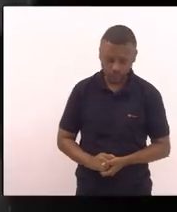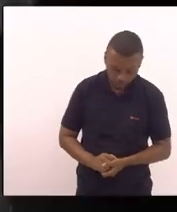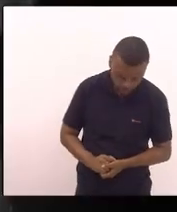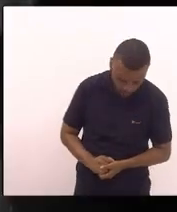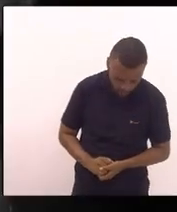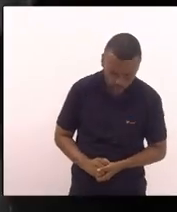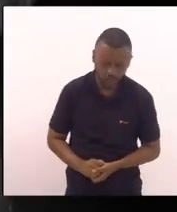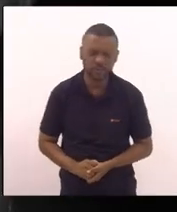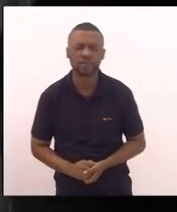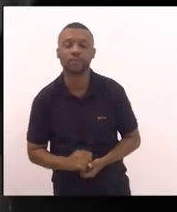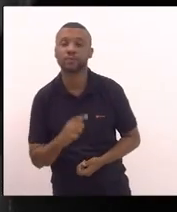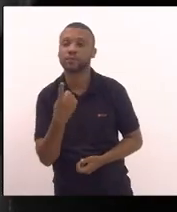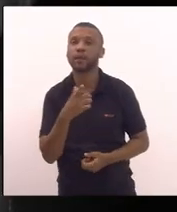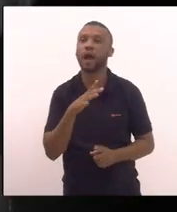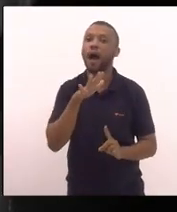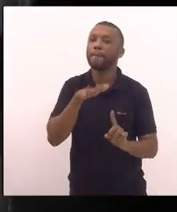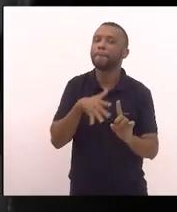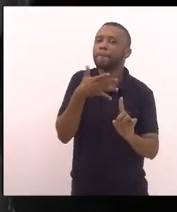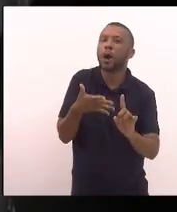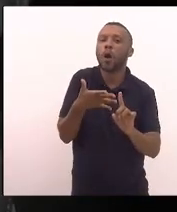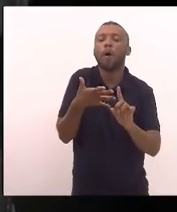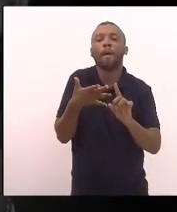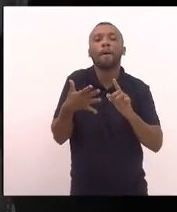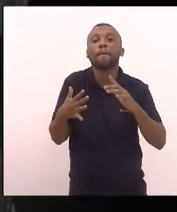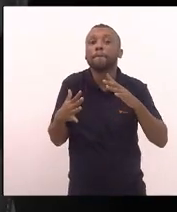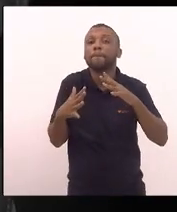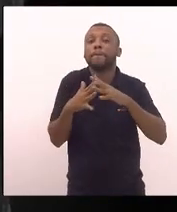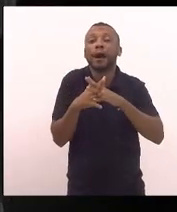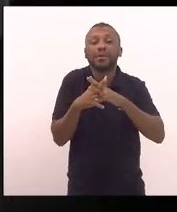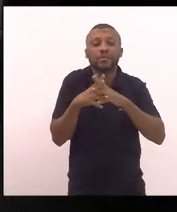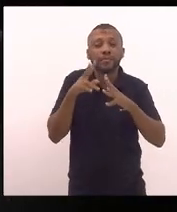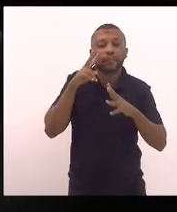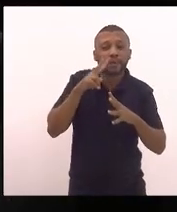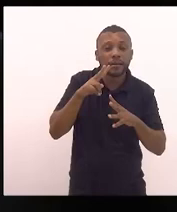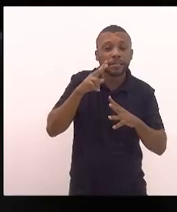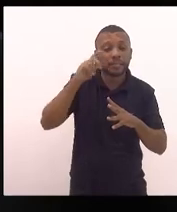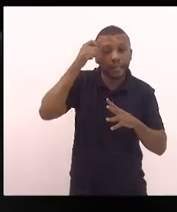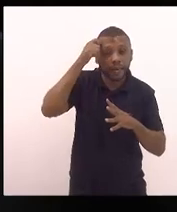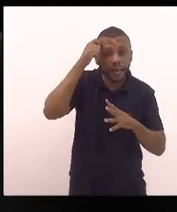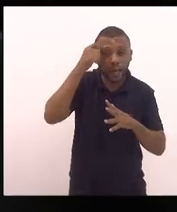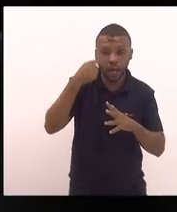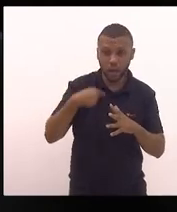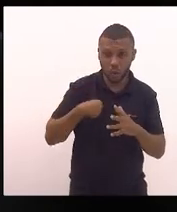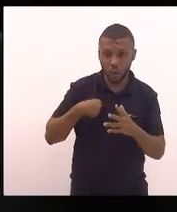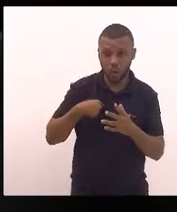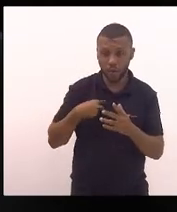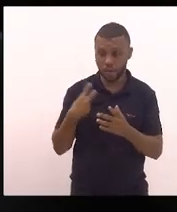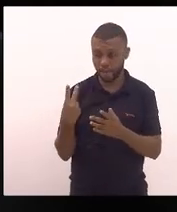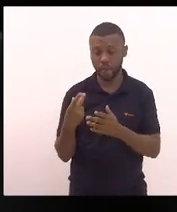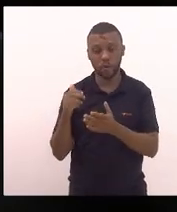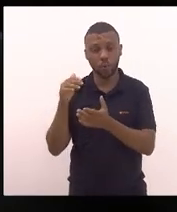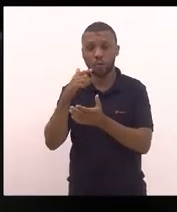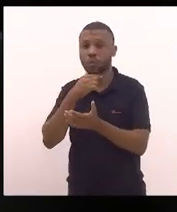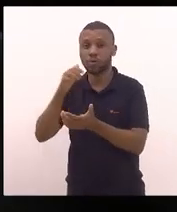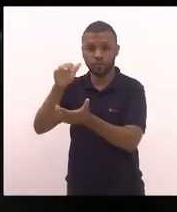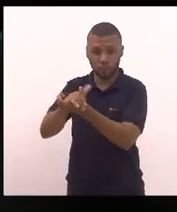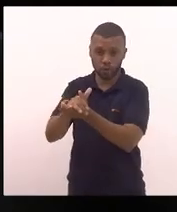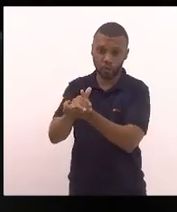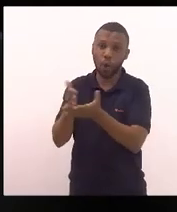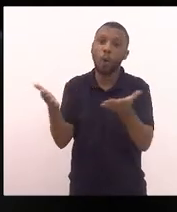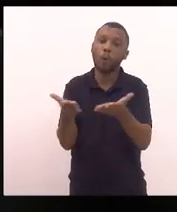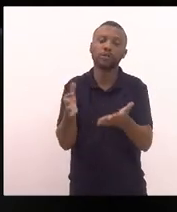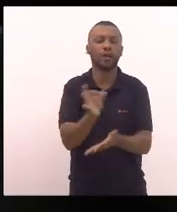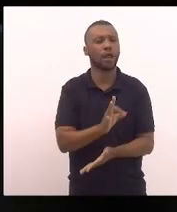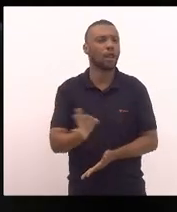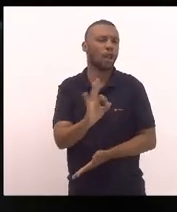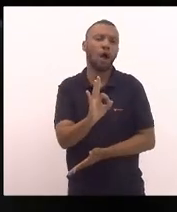Se ia ser homenageada, o máximo que eu via de negros era eu e meu marido. Hoje não, olha só. O que,